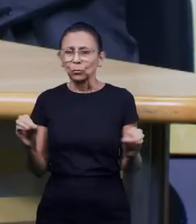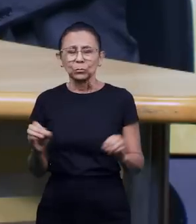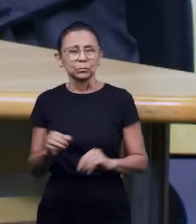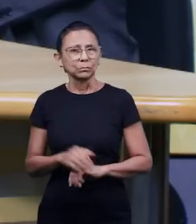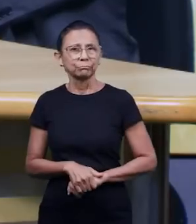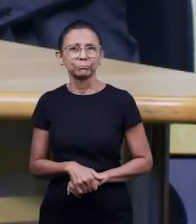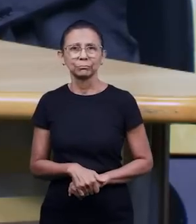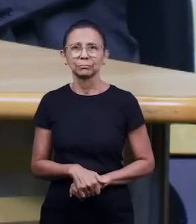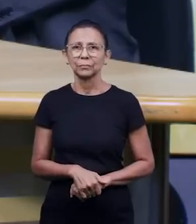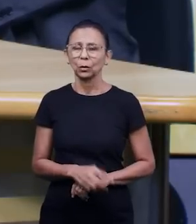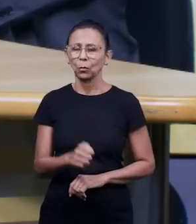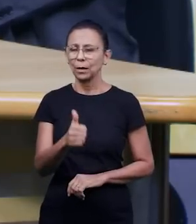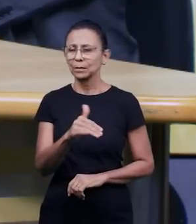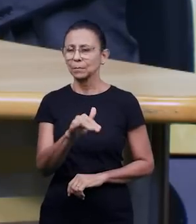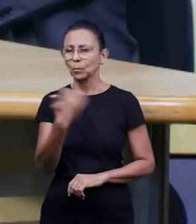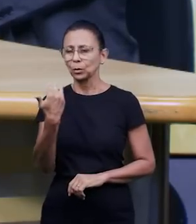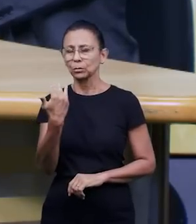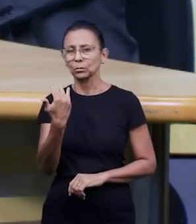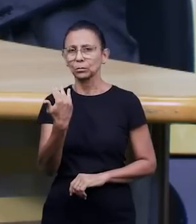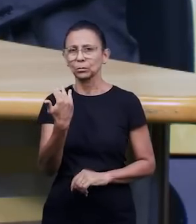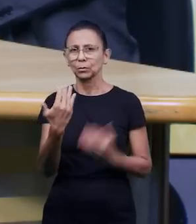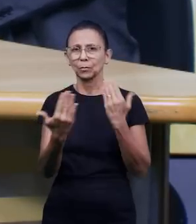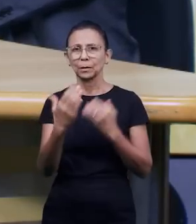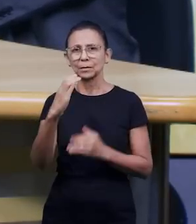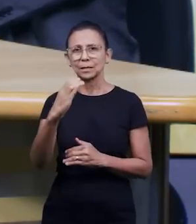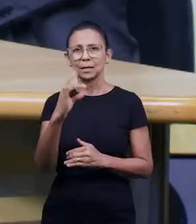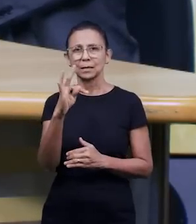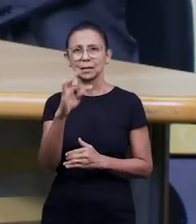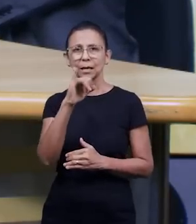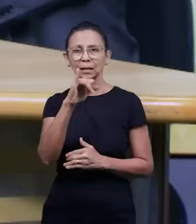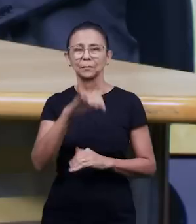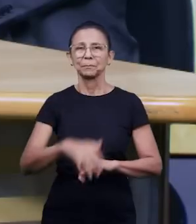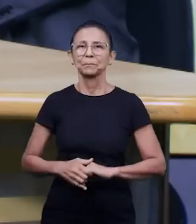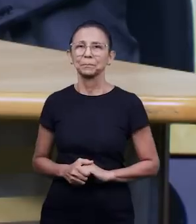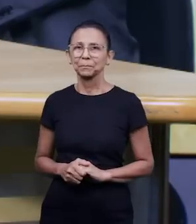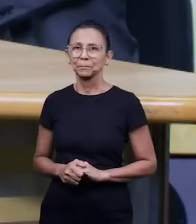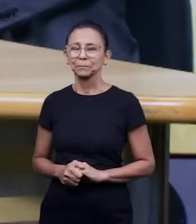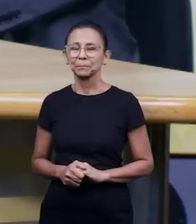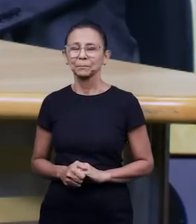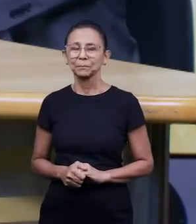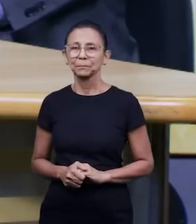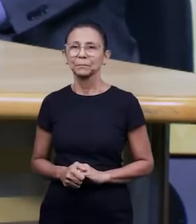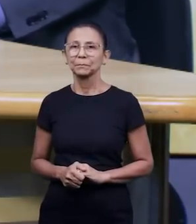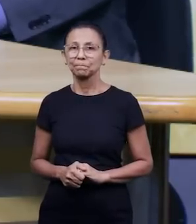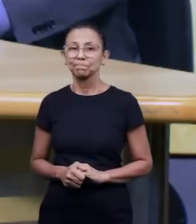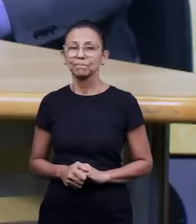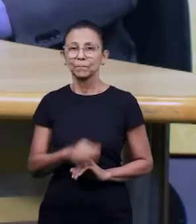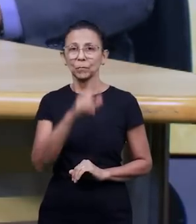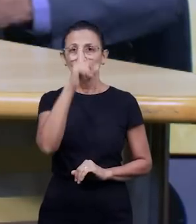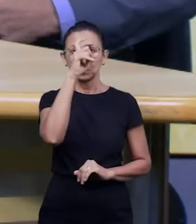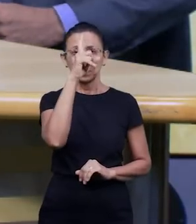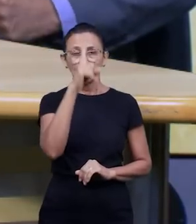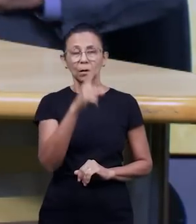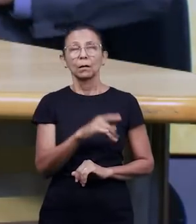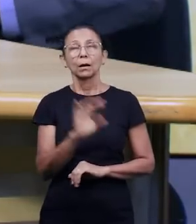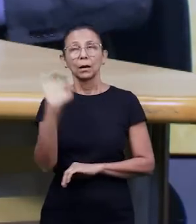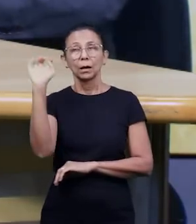Isso é uma coisa. Aí você já está no caso. Esse aí já é um quadro terminal. Que a